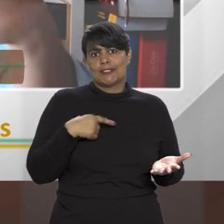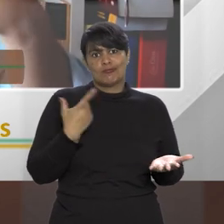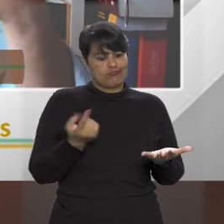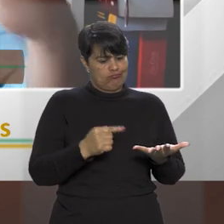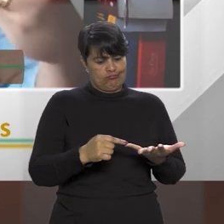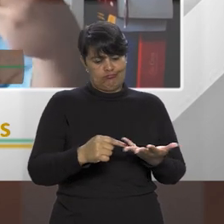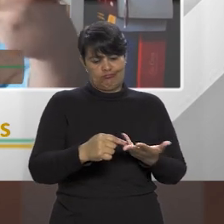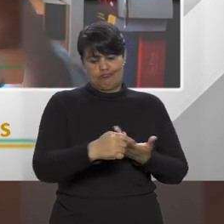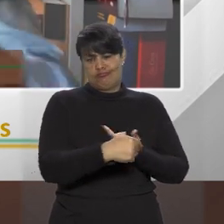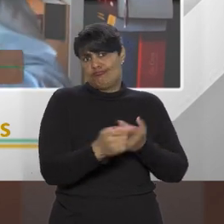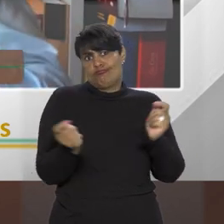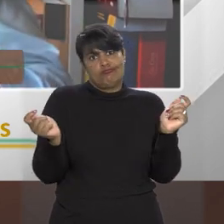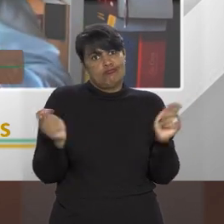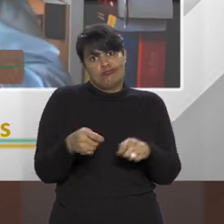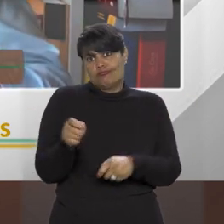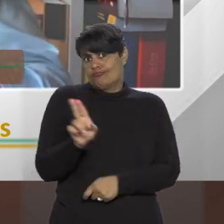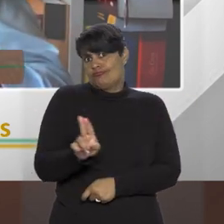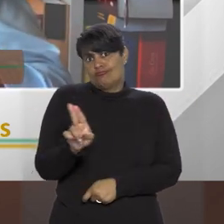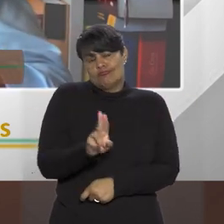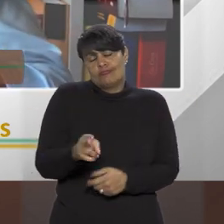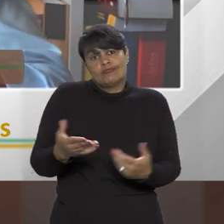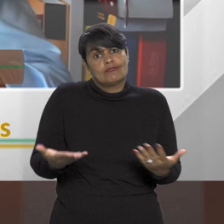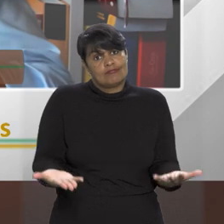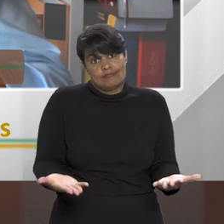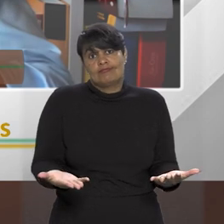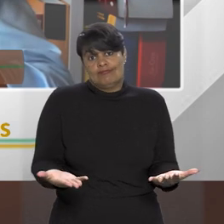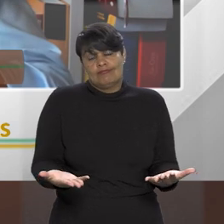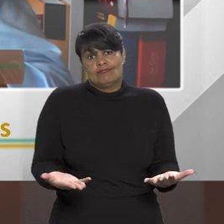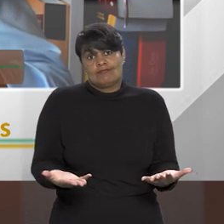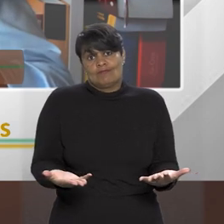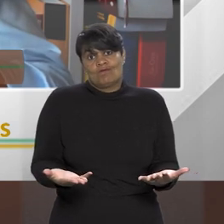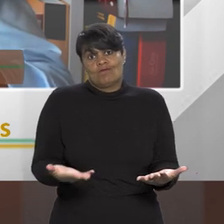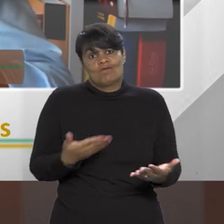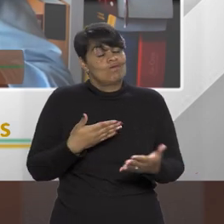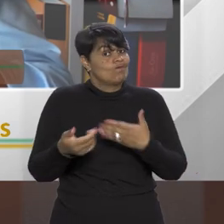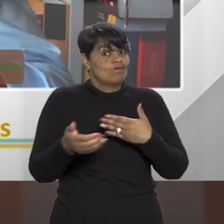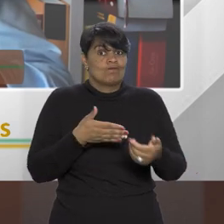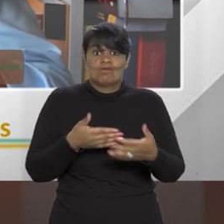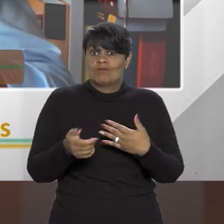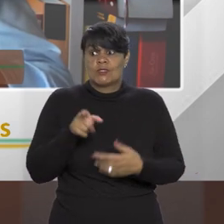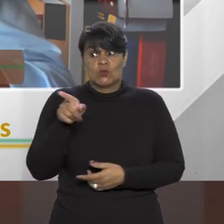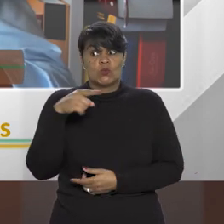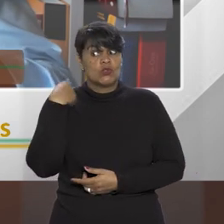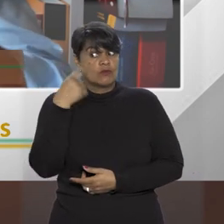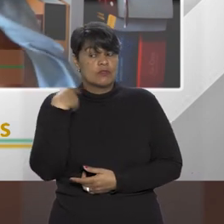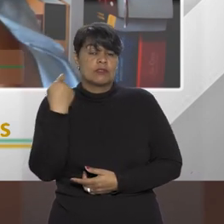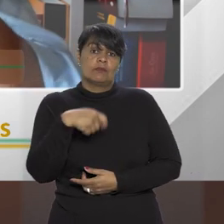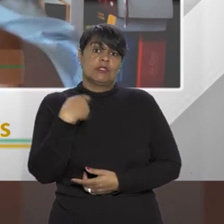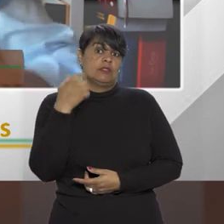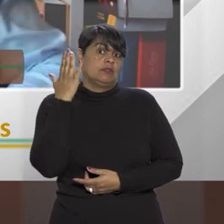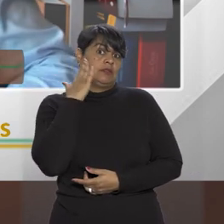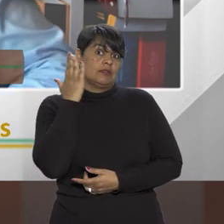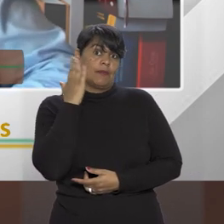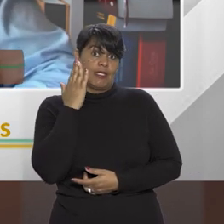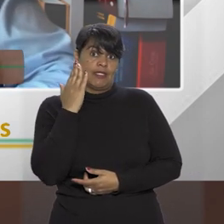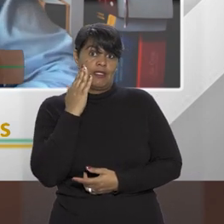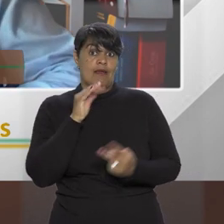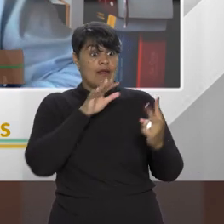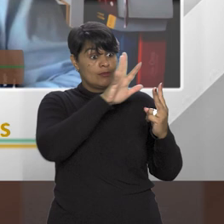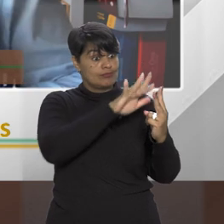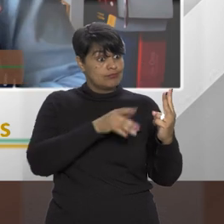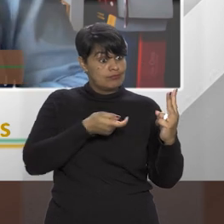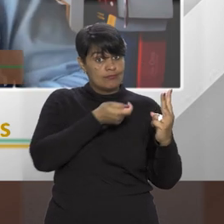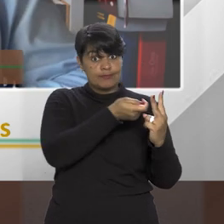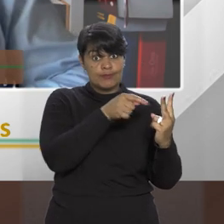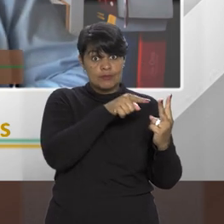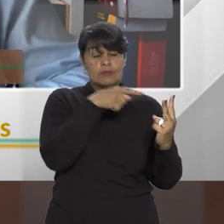vai ser acessado pela parte juntamente com um profissional que vai orientar. E ainda há casos em que a parte não